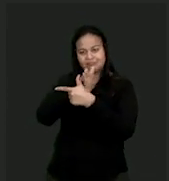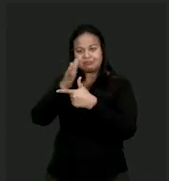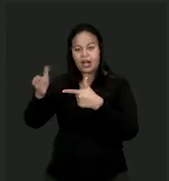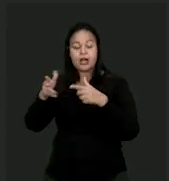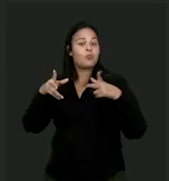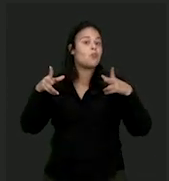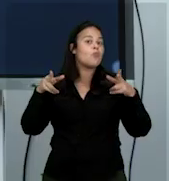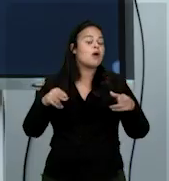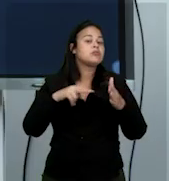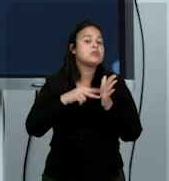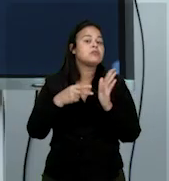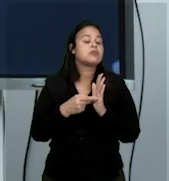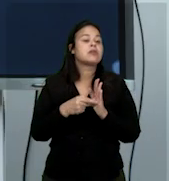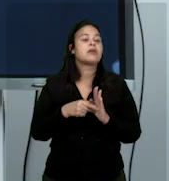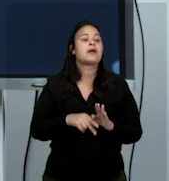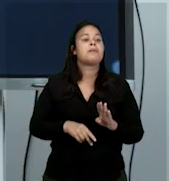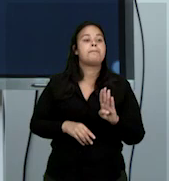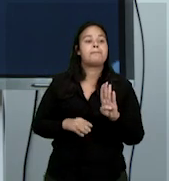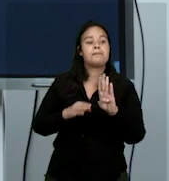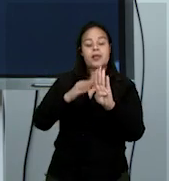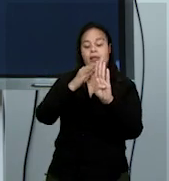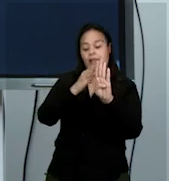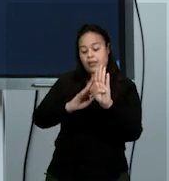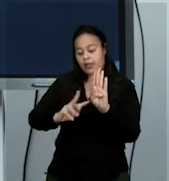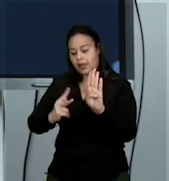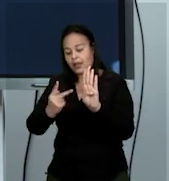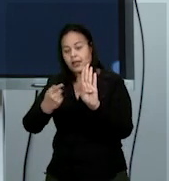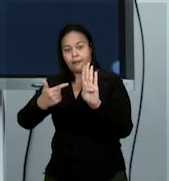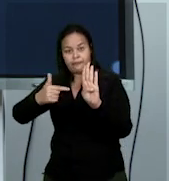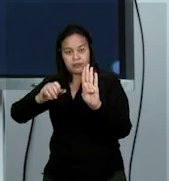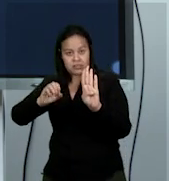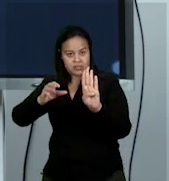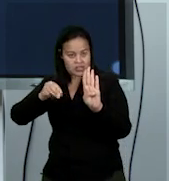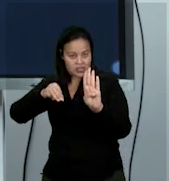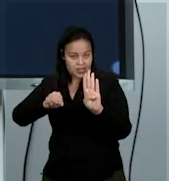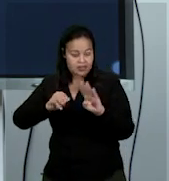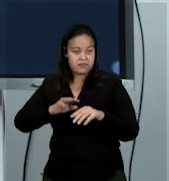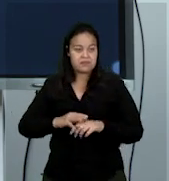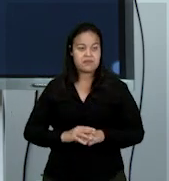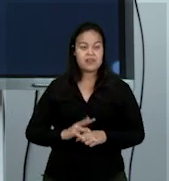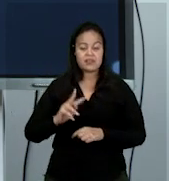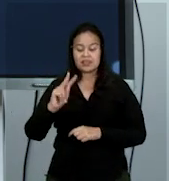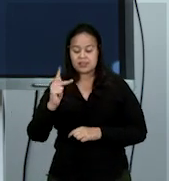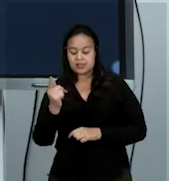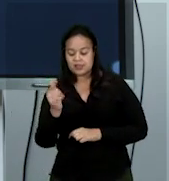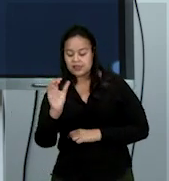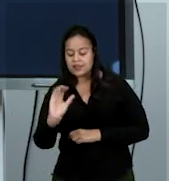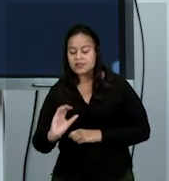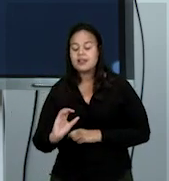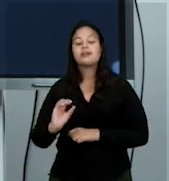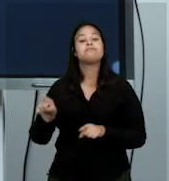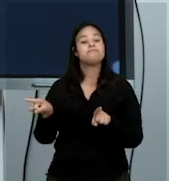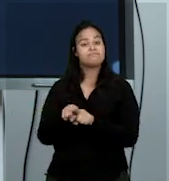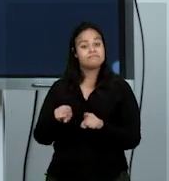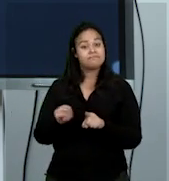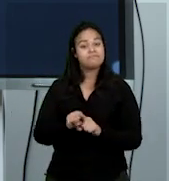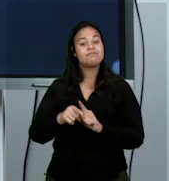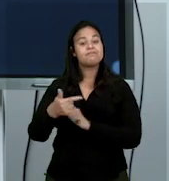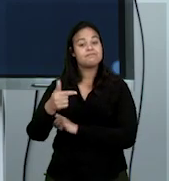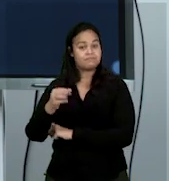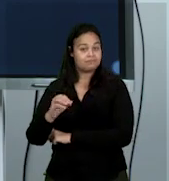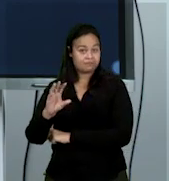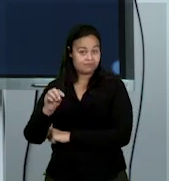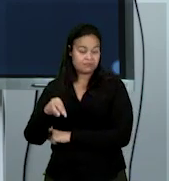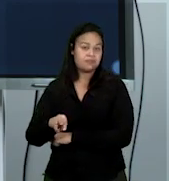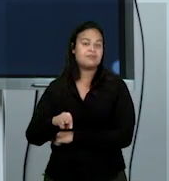então significa que de B até H é 20 centímetros e de H até C também é